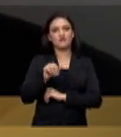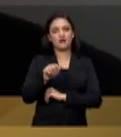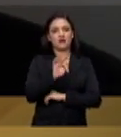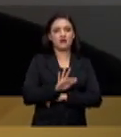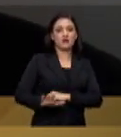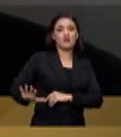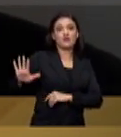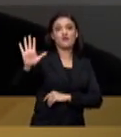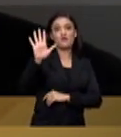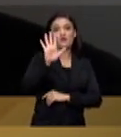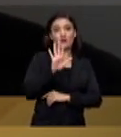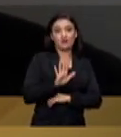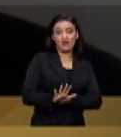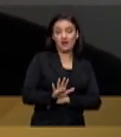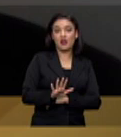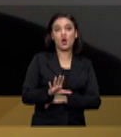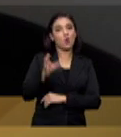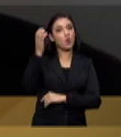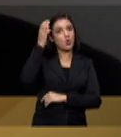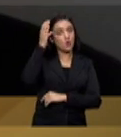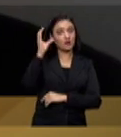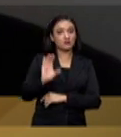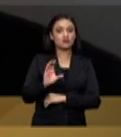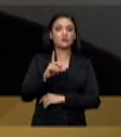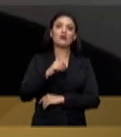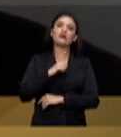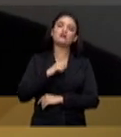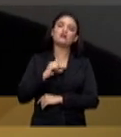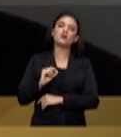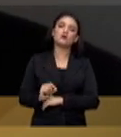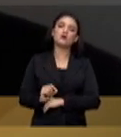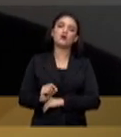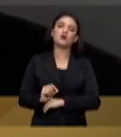Curitiba, delimitada, como visto,